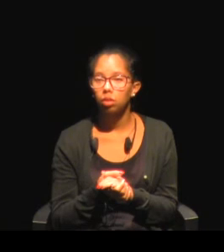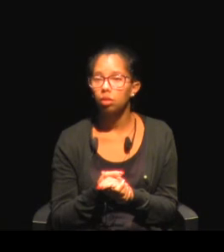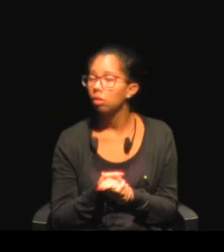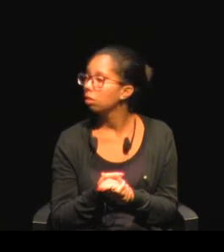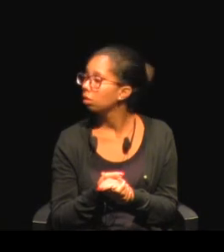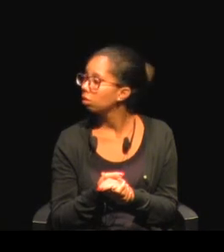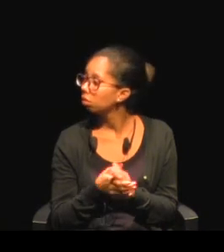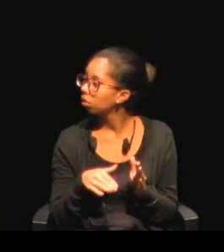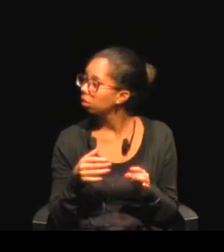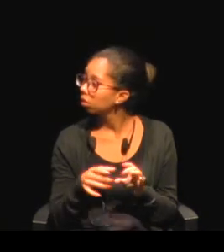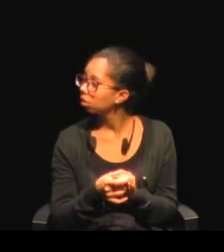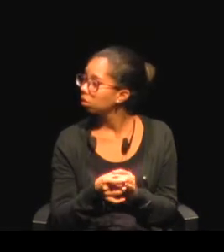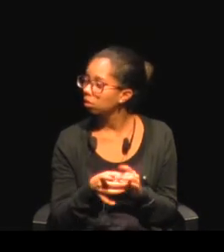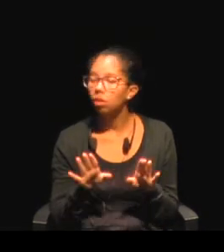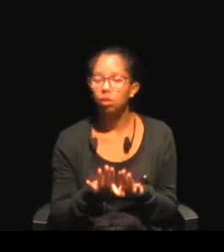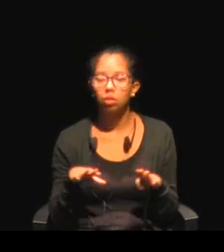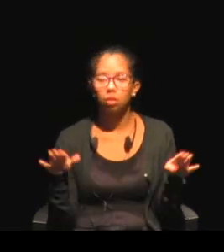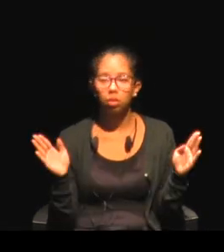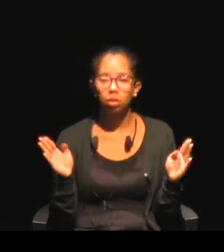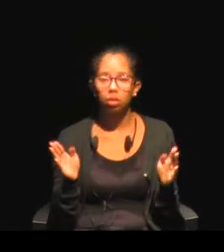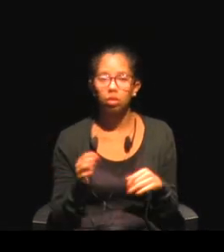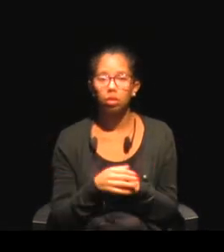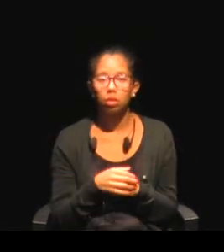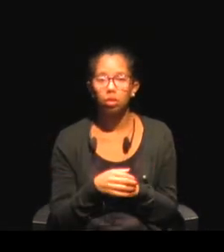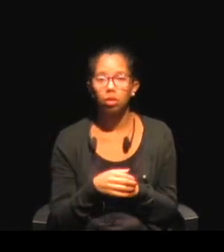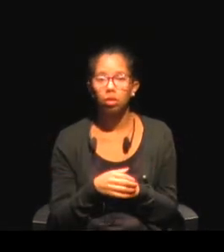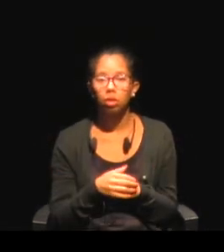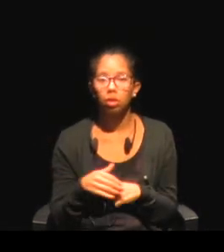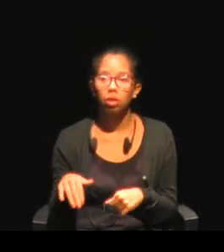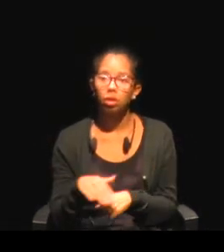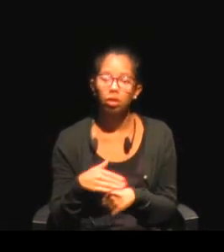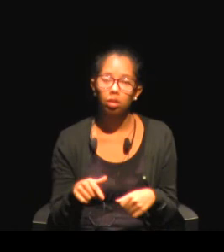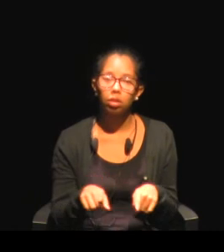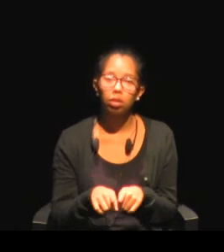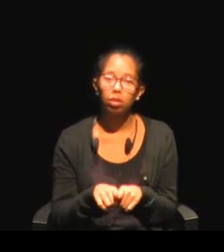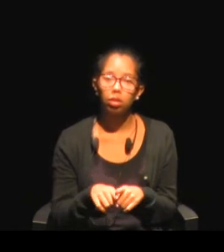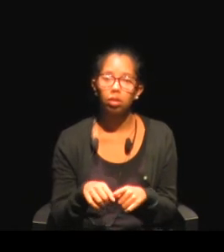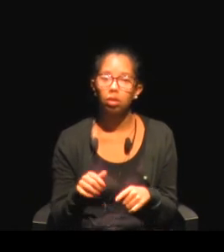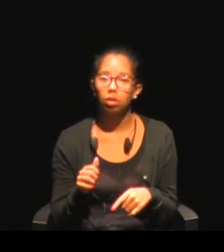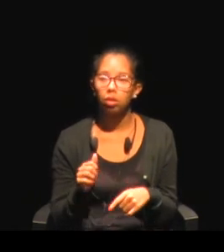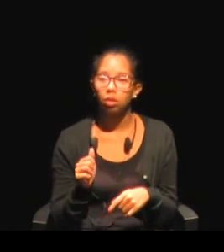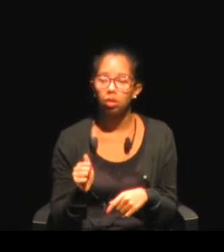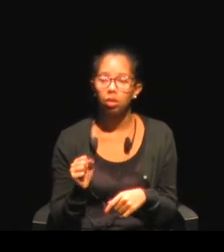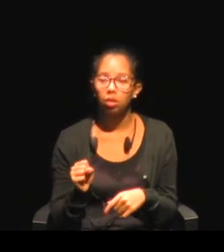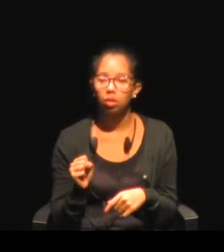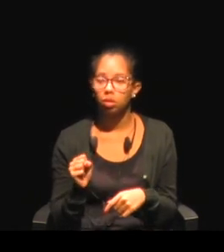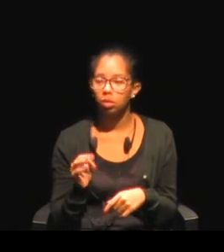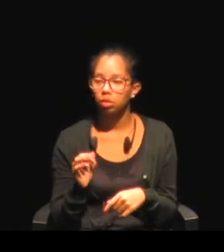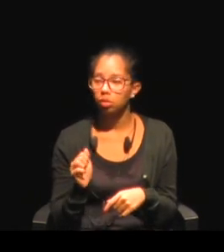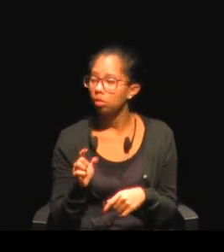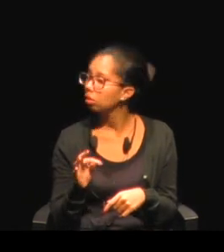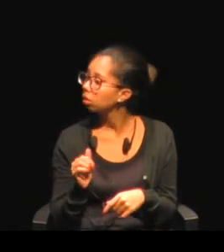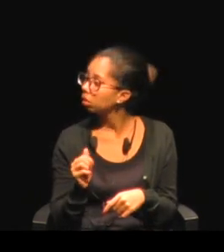estão ausentes, em outros momentos eles comparecem, em outros momentos eles se fundem num único espaço. E a gente usou, aqui é uma